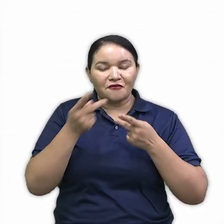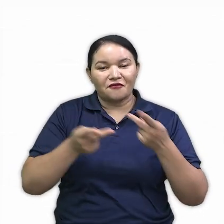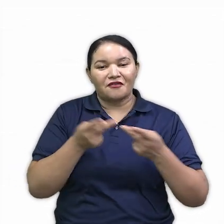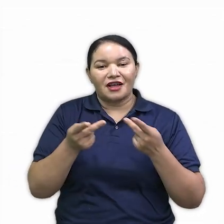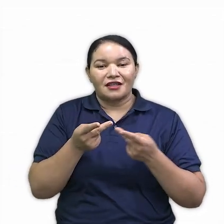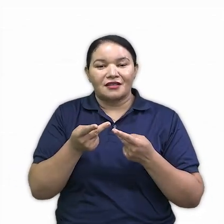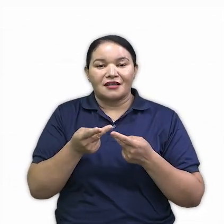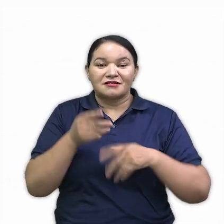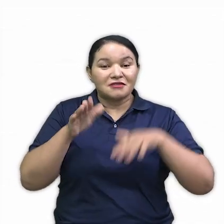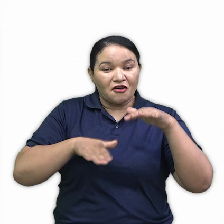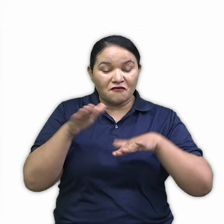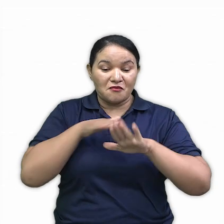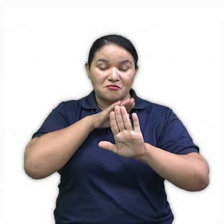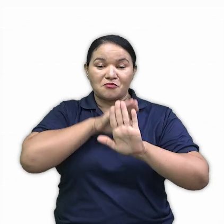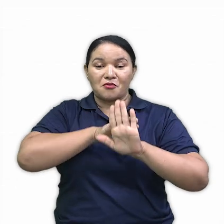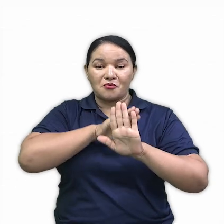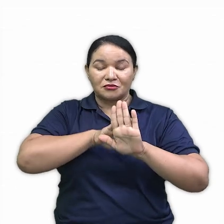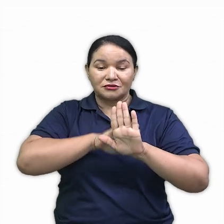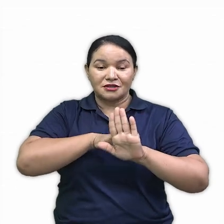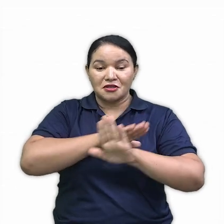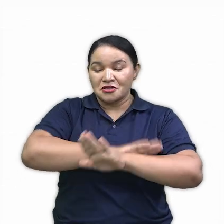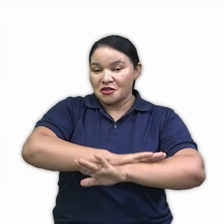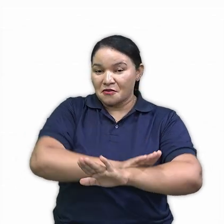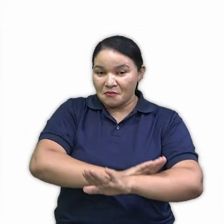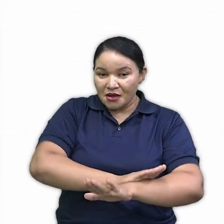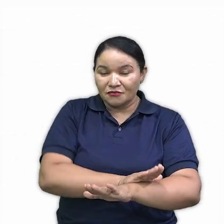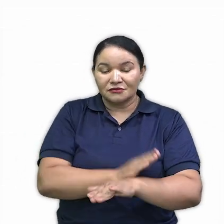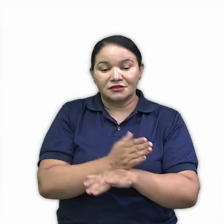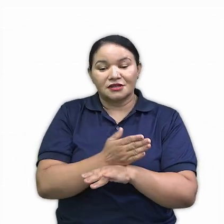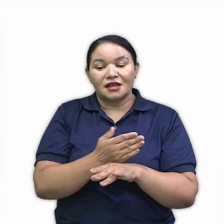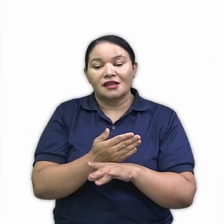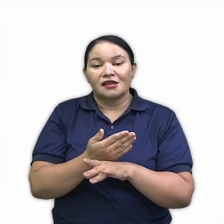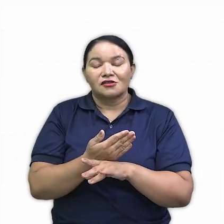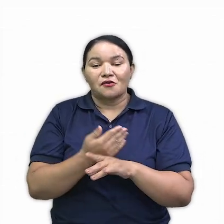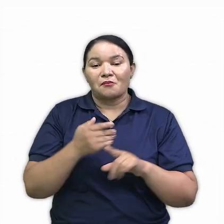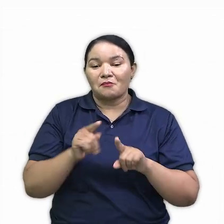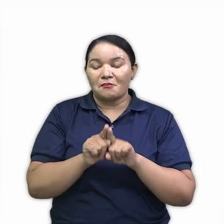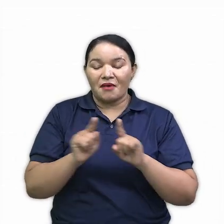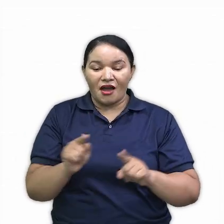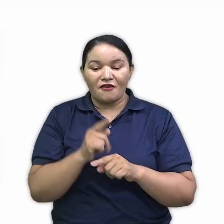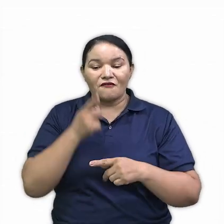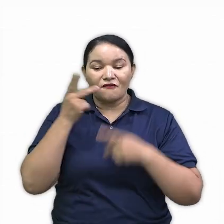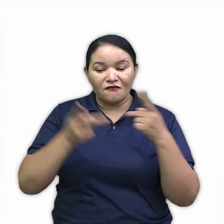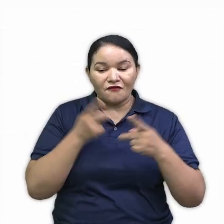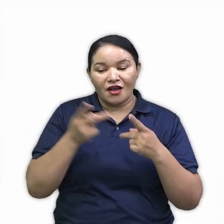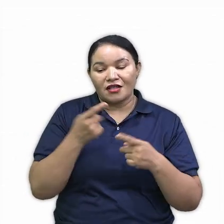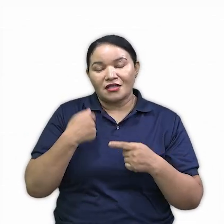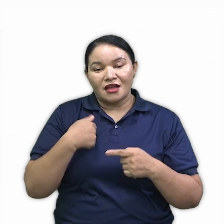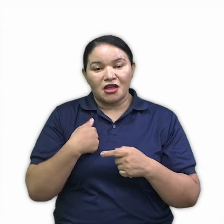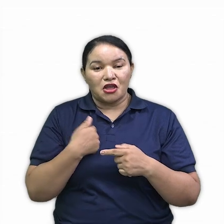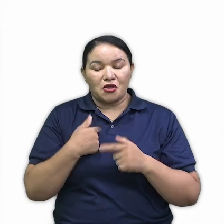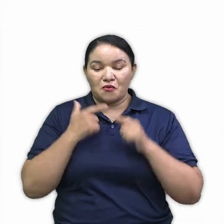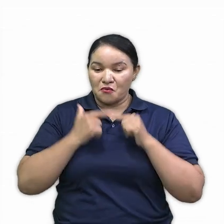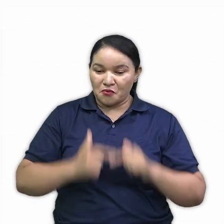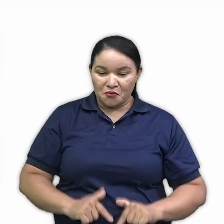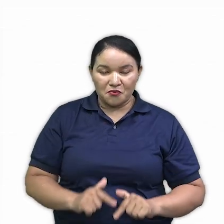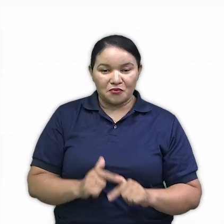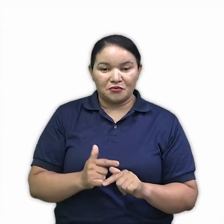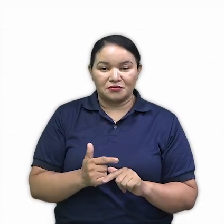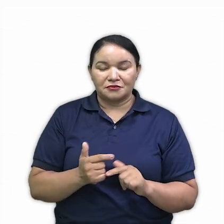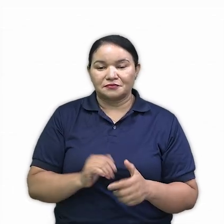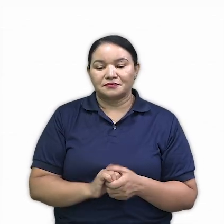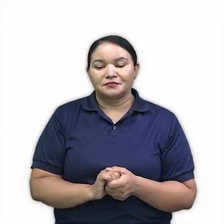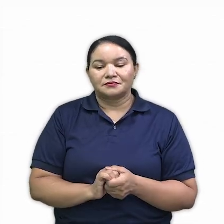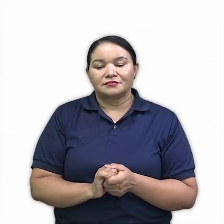Está negando que é. Mas ninguém é totalmente imparcial, né? Então, como é que a gente pode dizer aqui? A gente